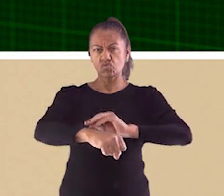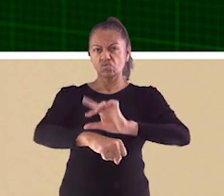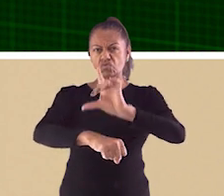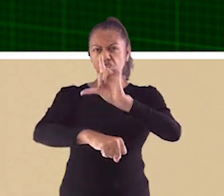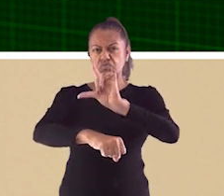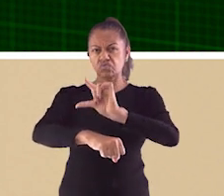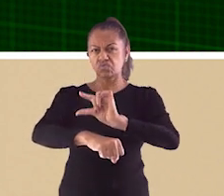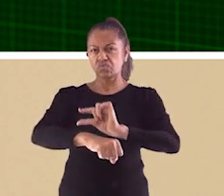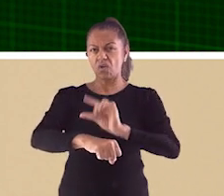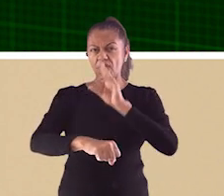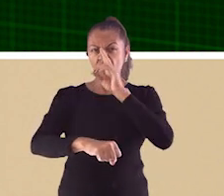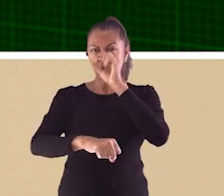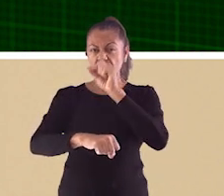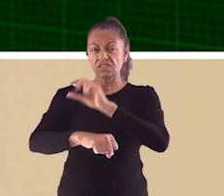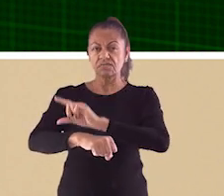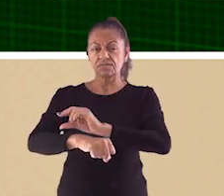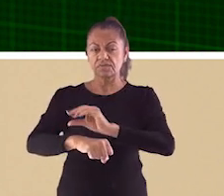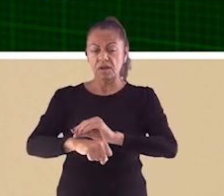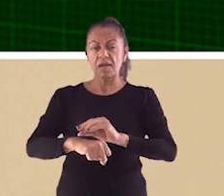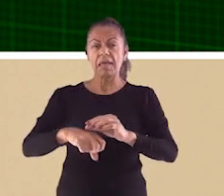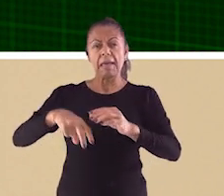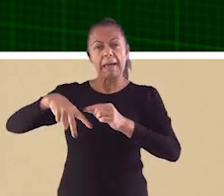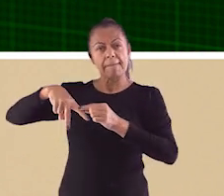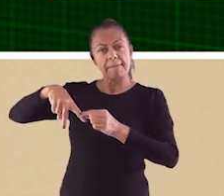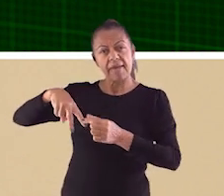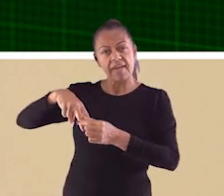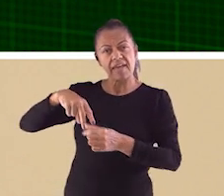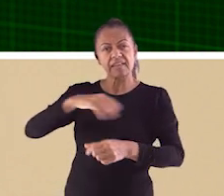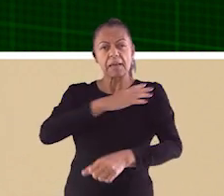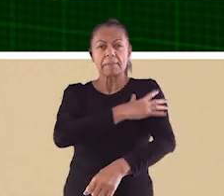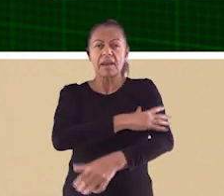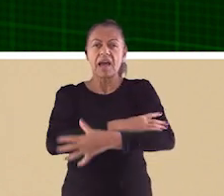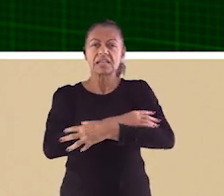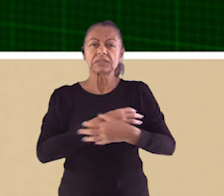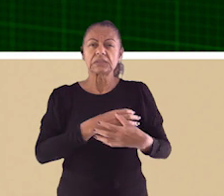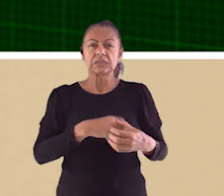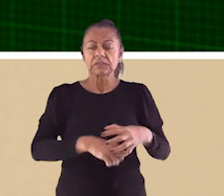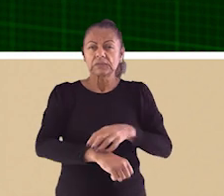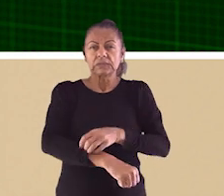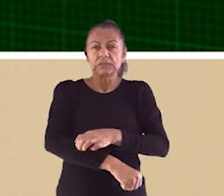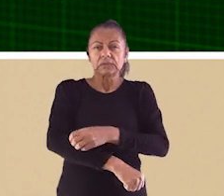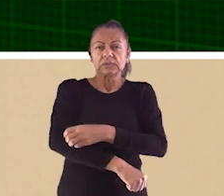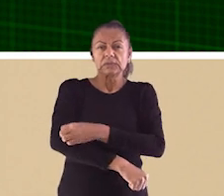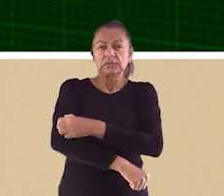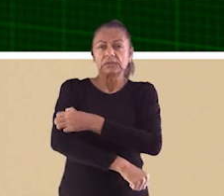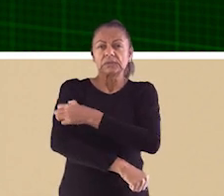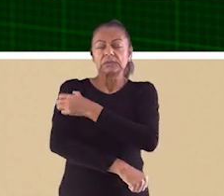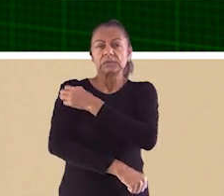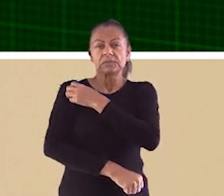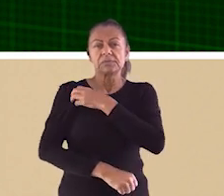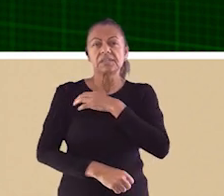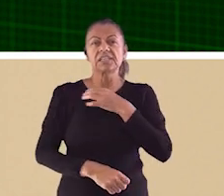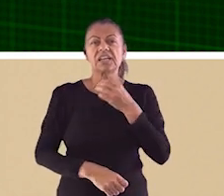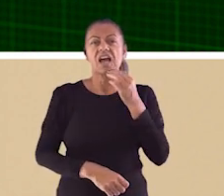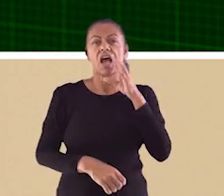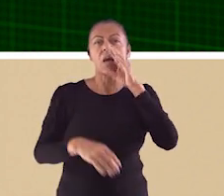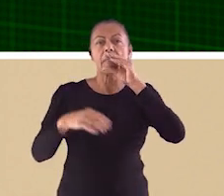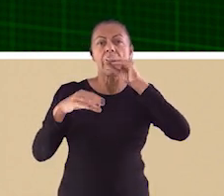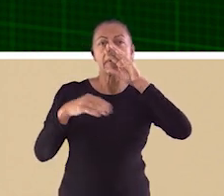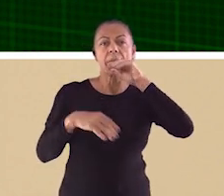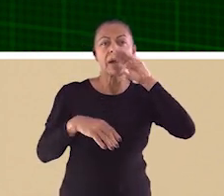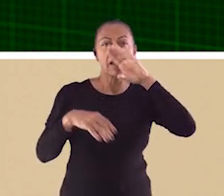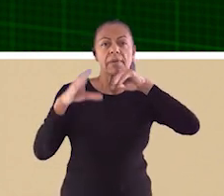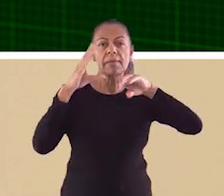São esses: perda repentina da força muscular, dormência na face, perna